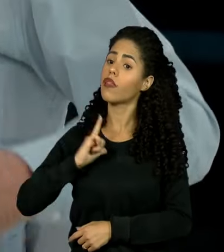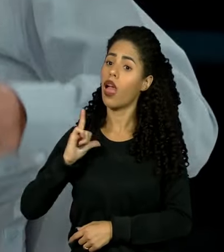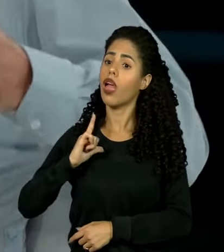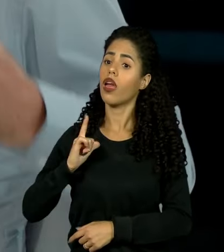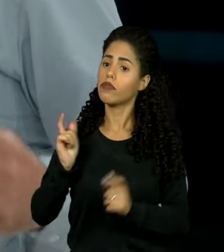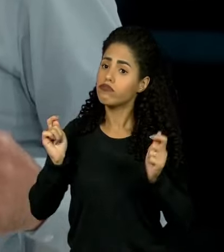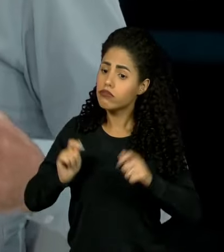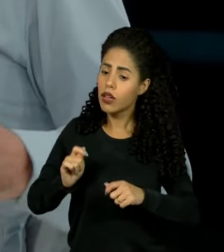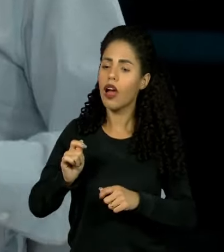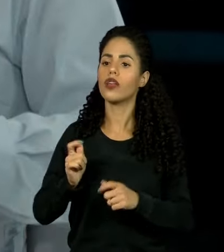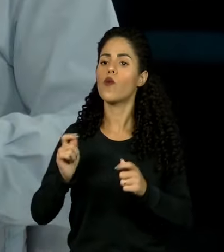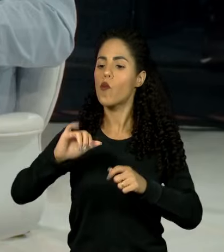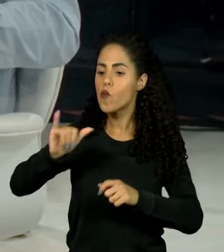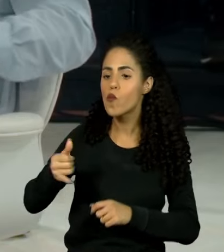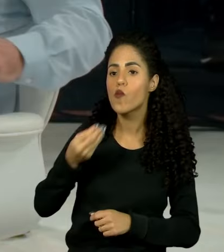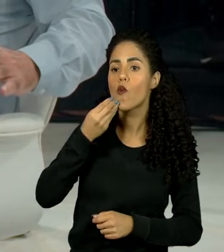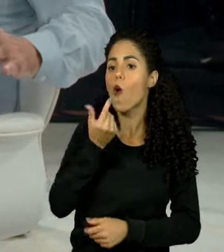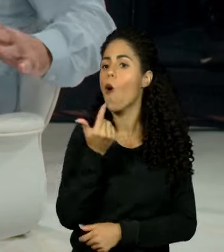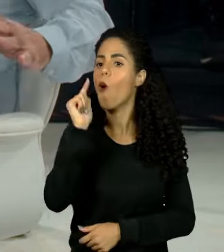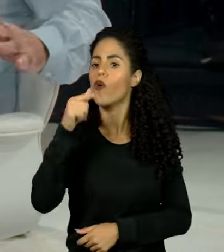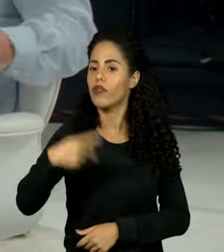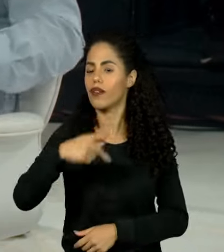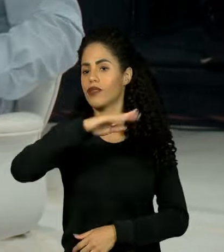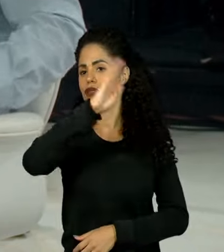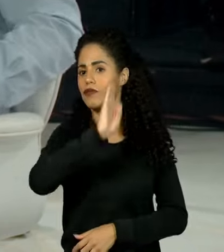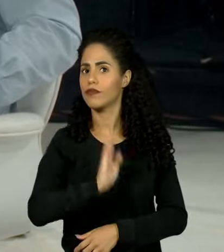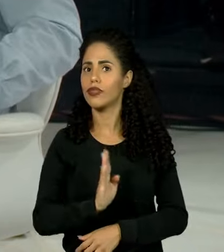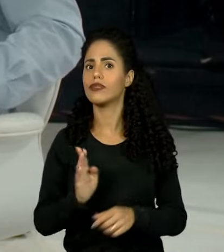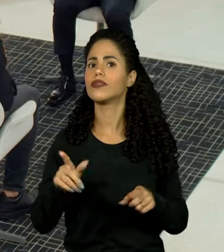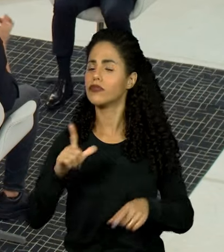jeito nenhum só no nosso